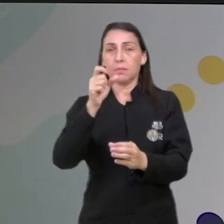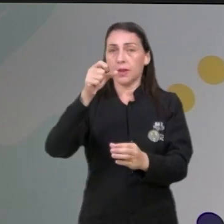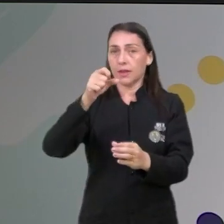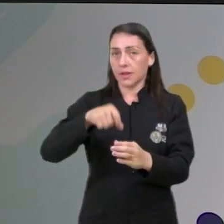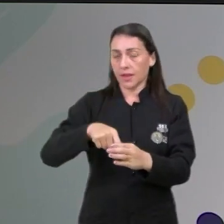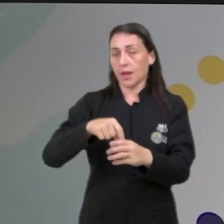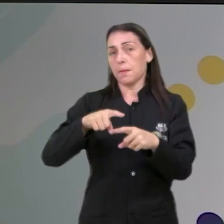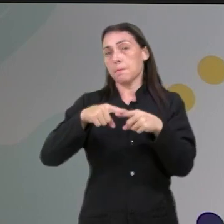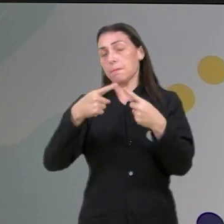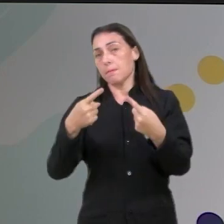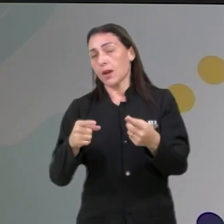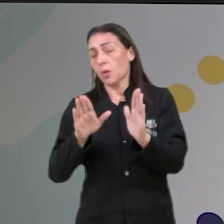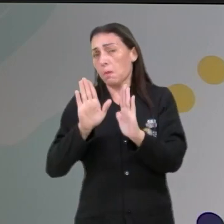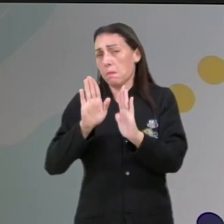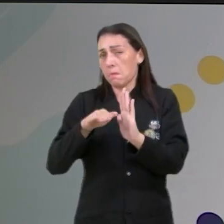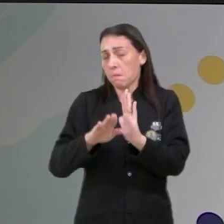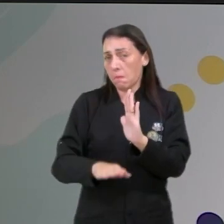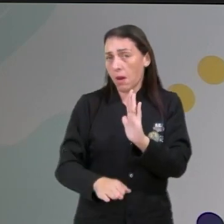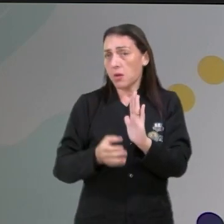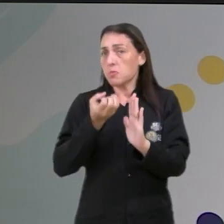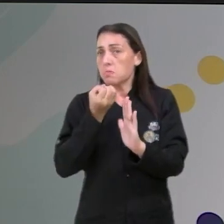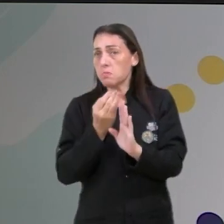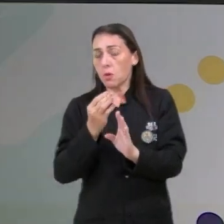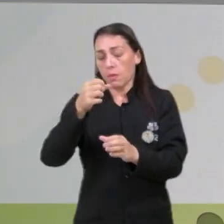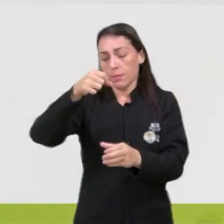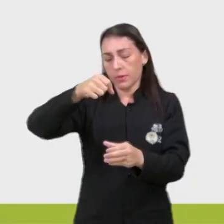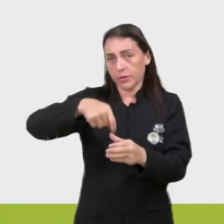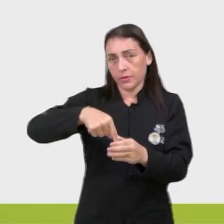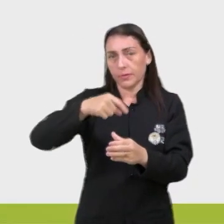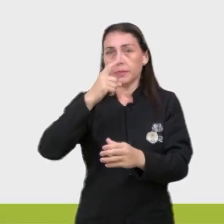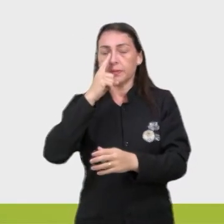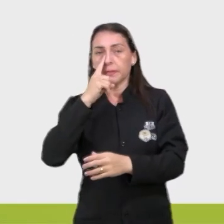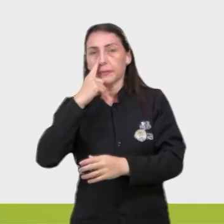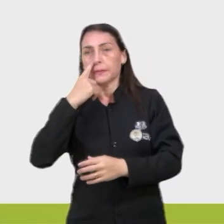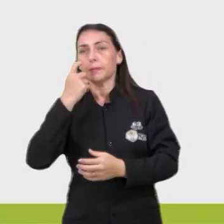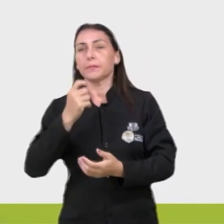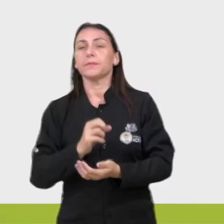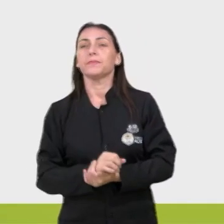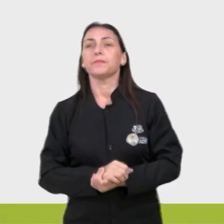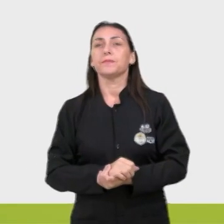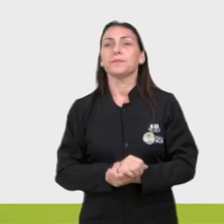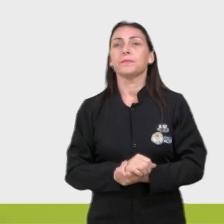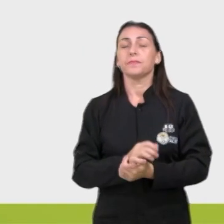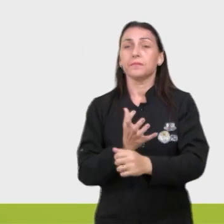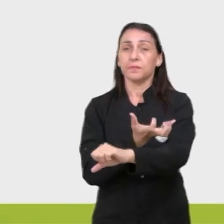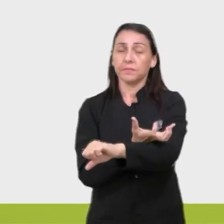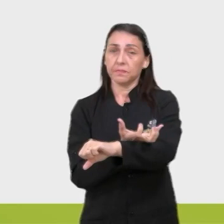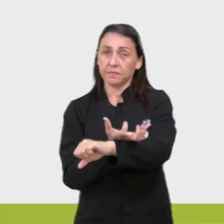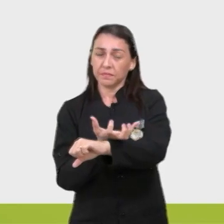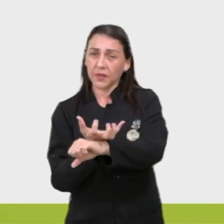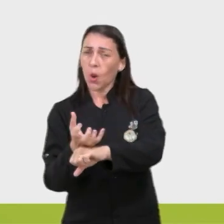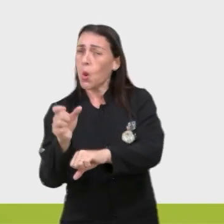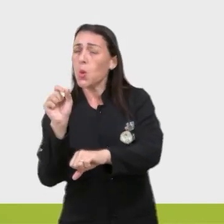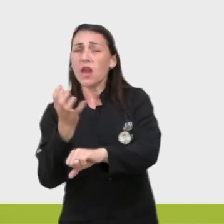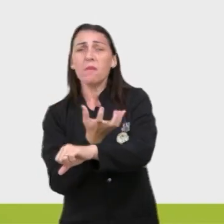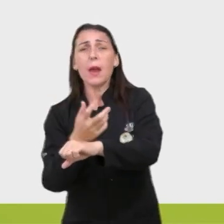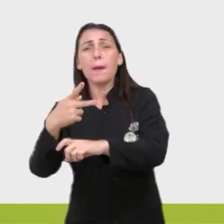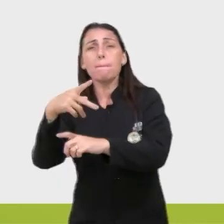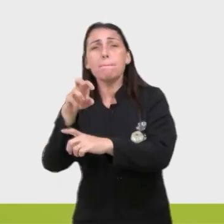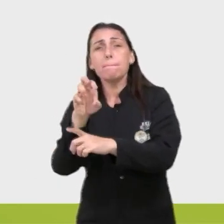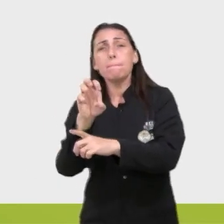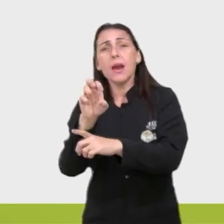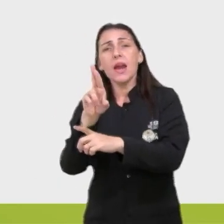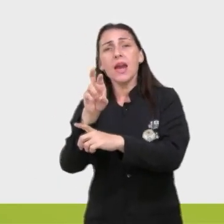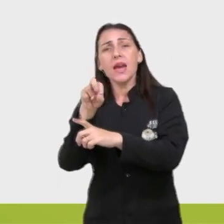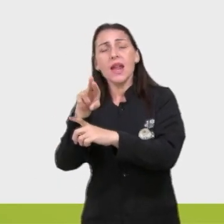não inférteis, mas com baixa fertilidade. Continuando. Vegetação perene. O que é uma vegetação